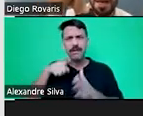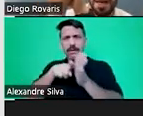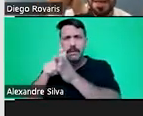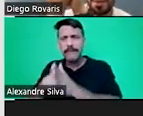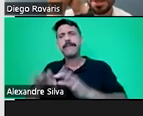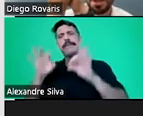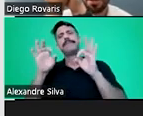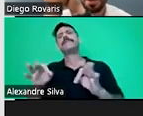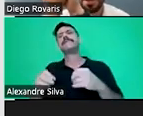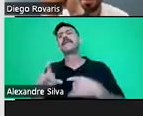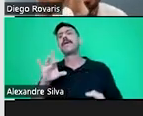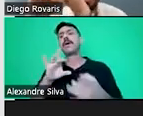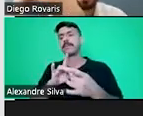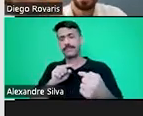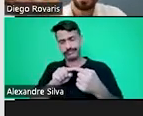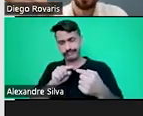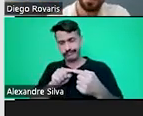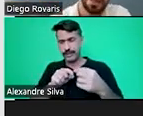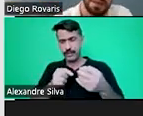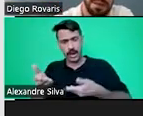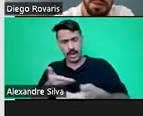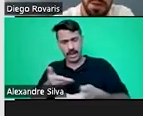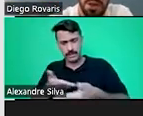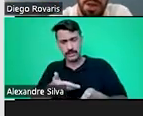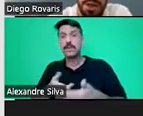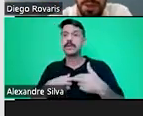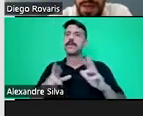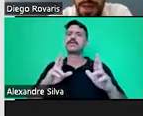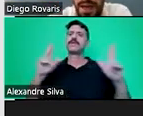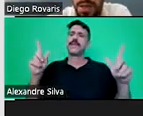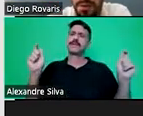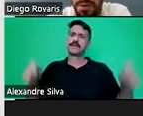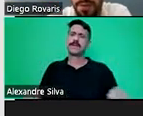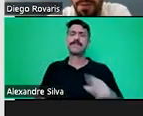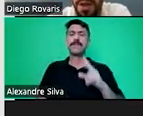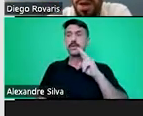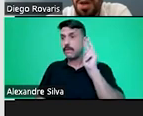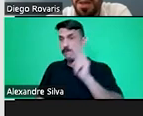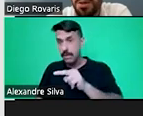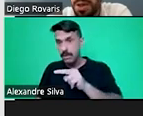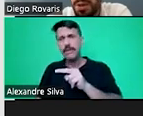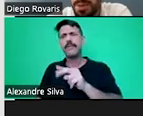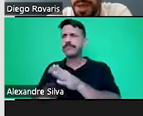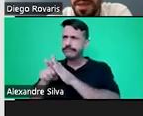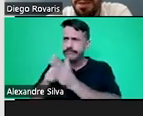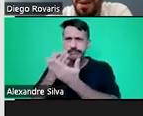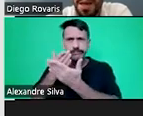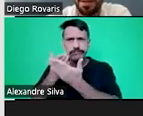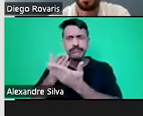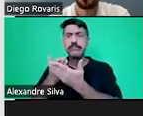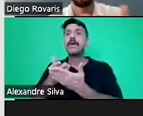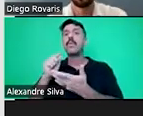que é similar a partir dessa correlação e as diferenças. Então, quando a gente olha para o TDAH, a gente vê correlações